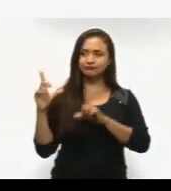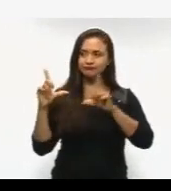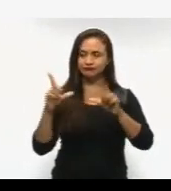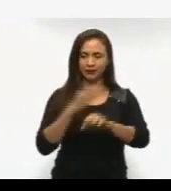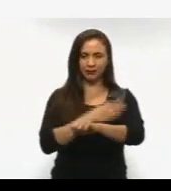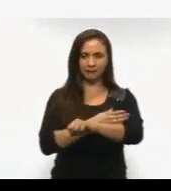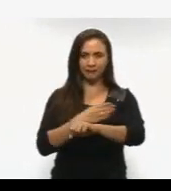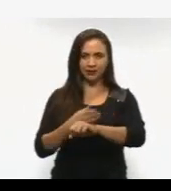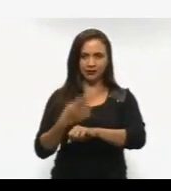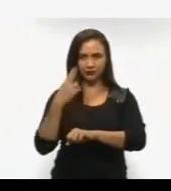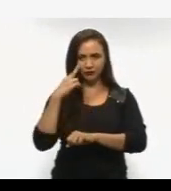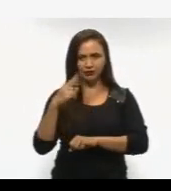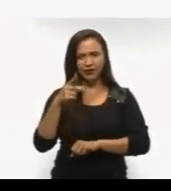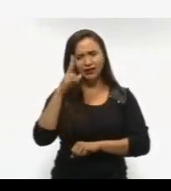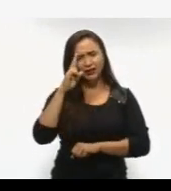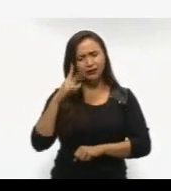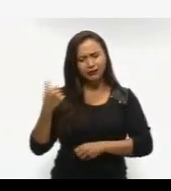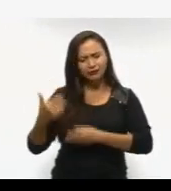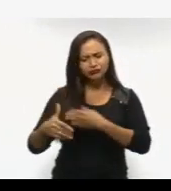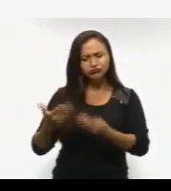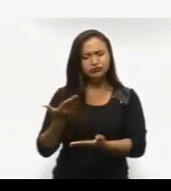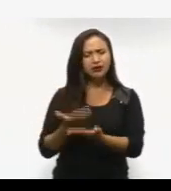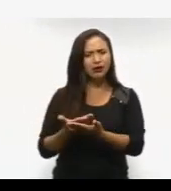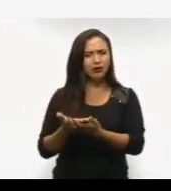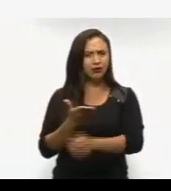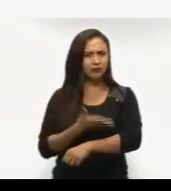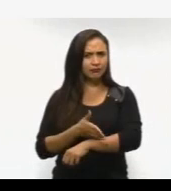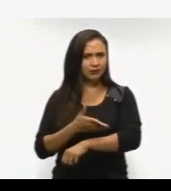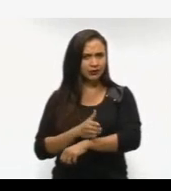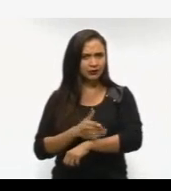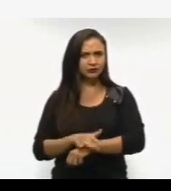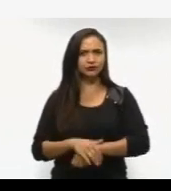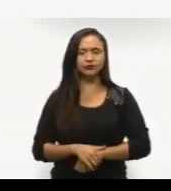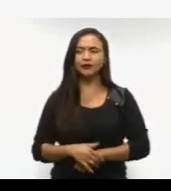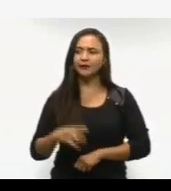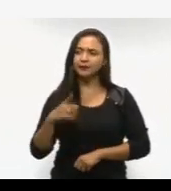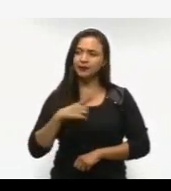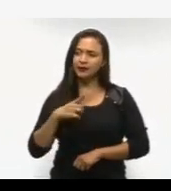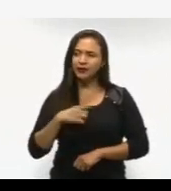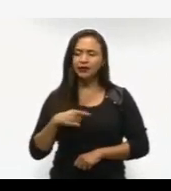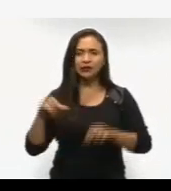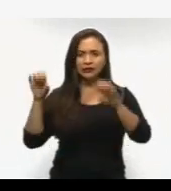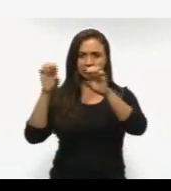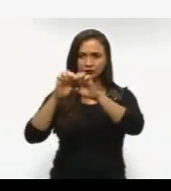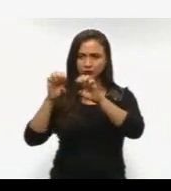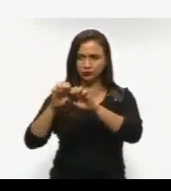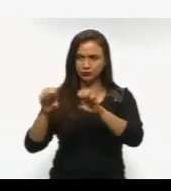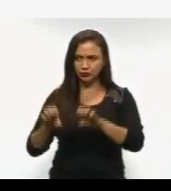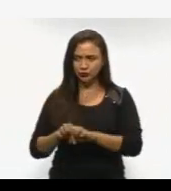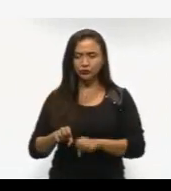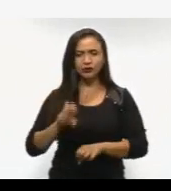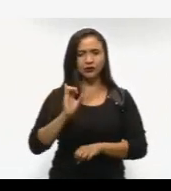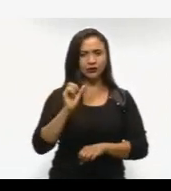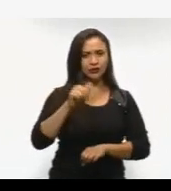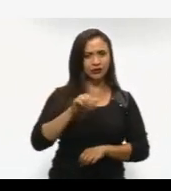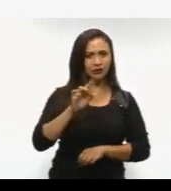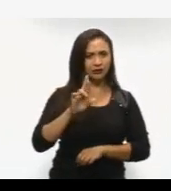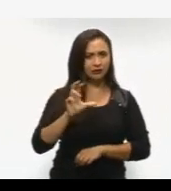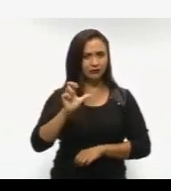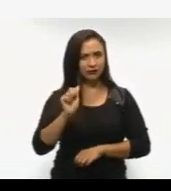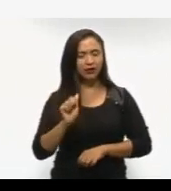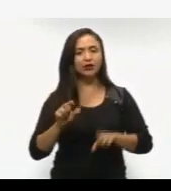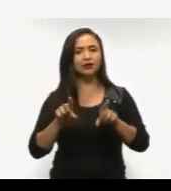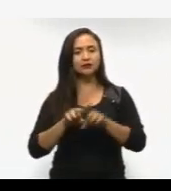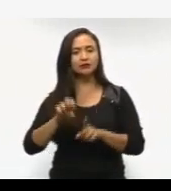de todas as nossas aulas práticas, o professor falou que existe a infraestrutura e a supraestrutura. Então, a gente tem